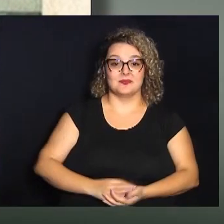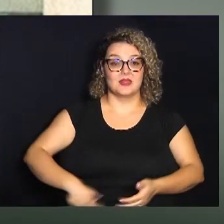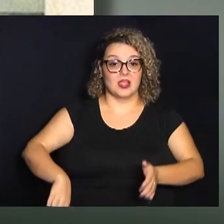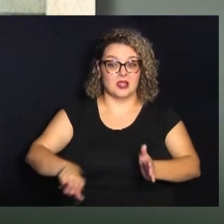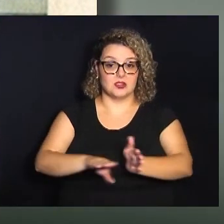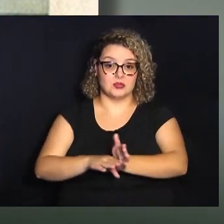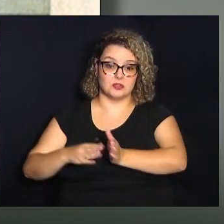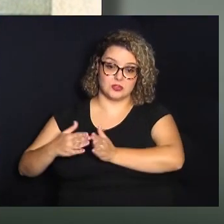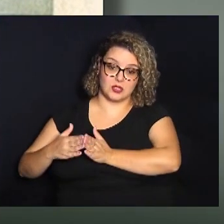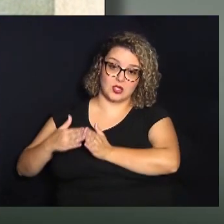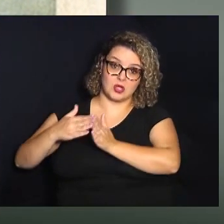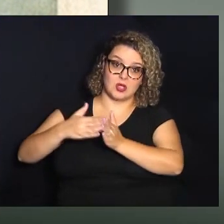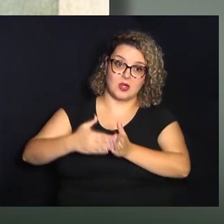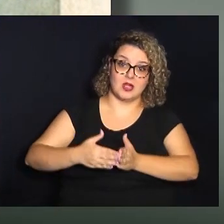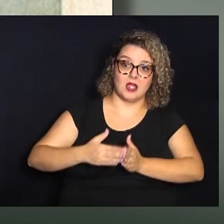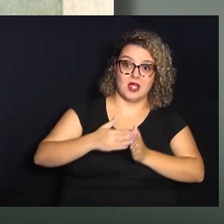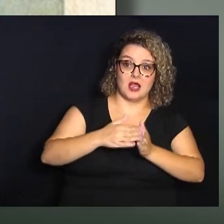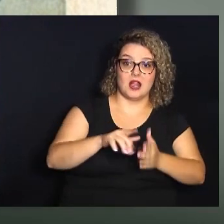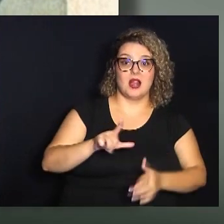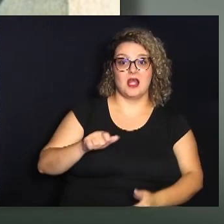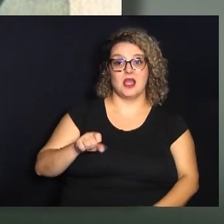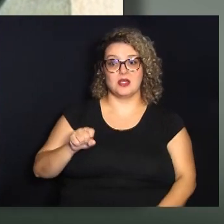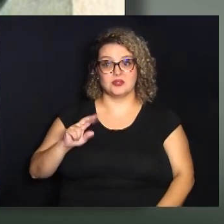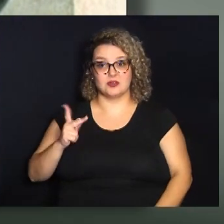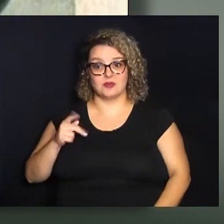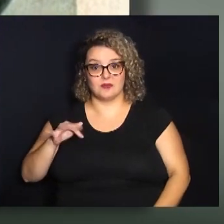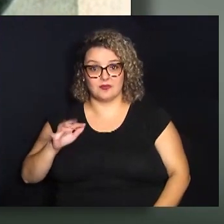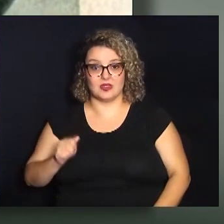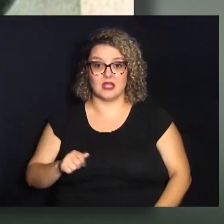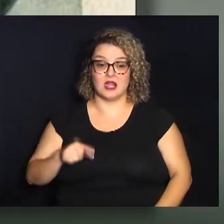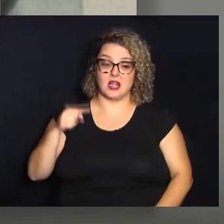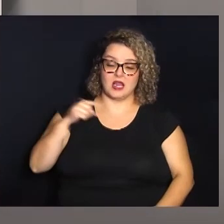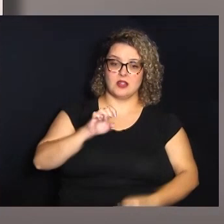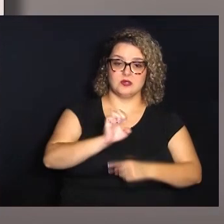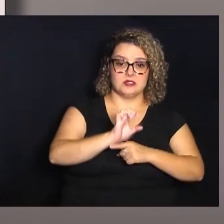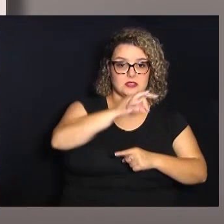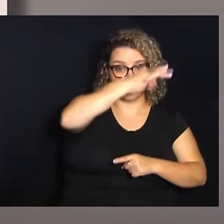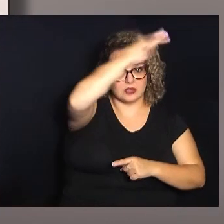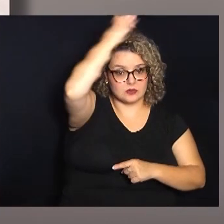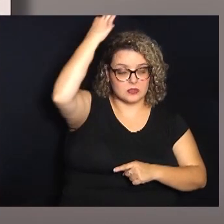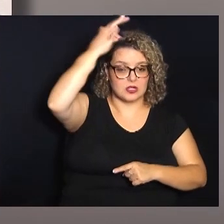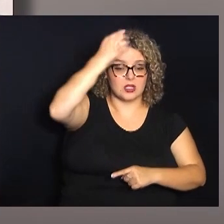A chegada do navio La Sofia no porto de Vitória, no Espírito Santo, em